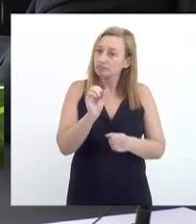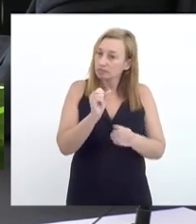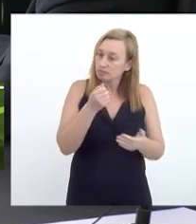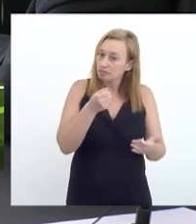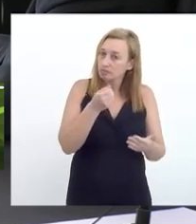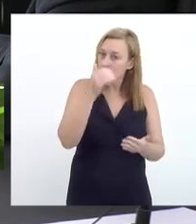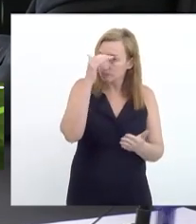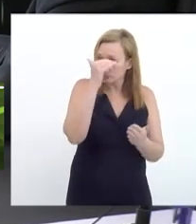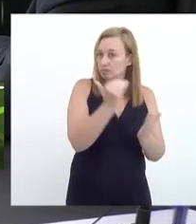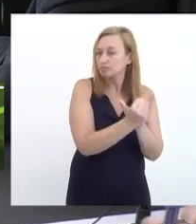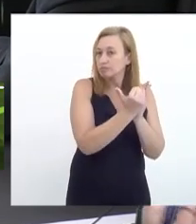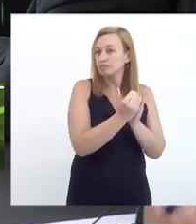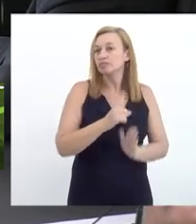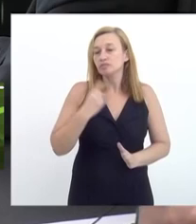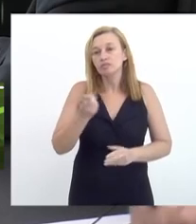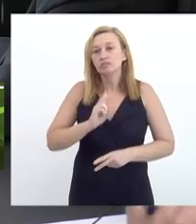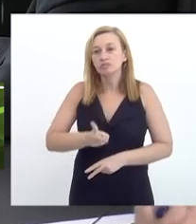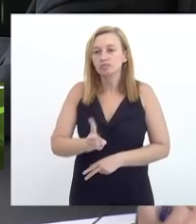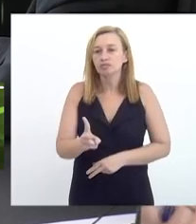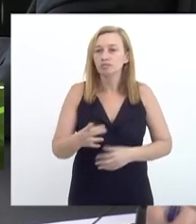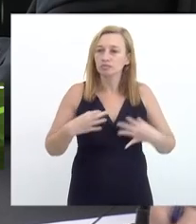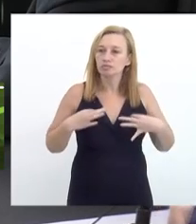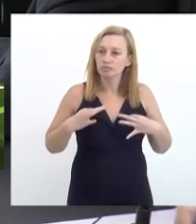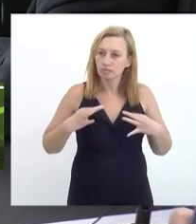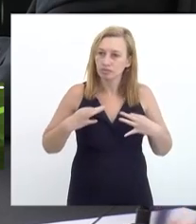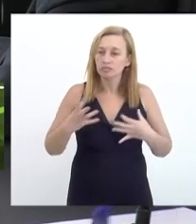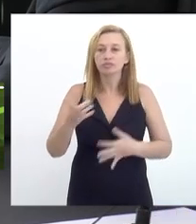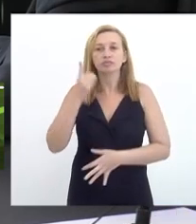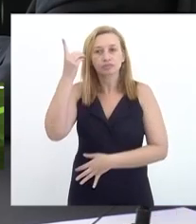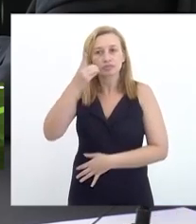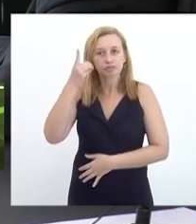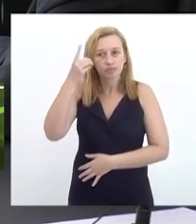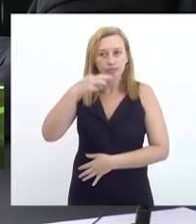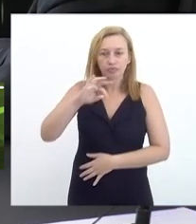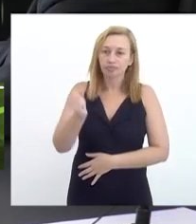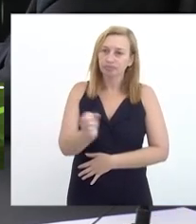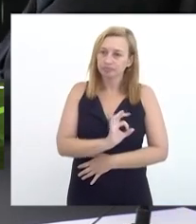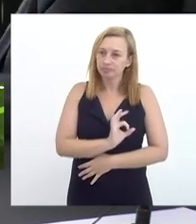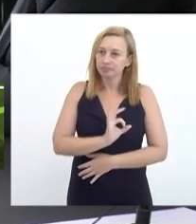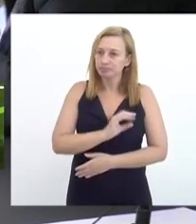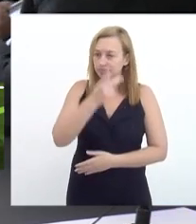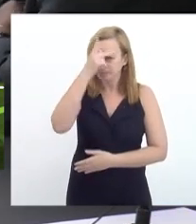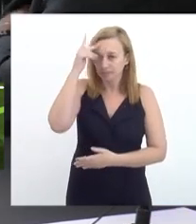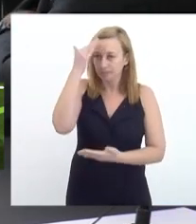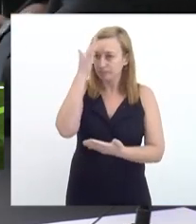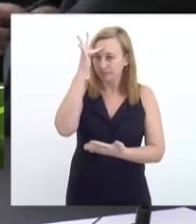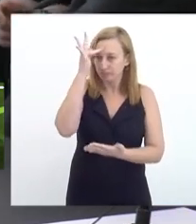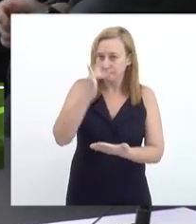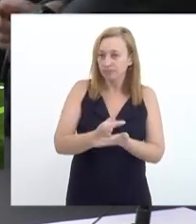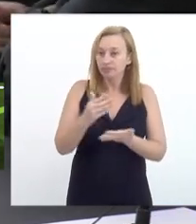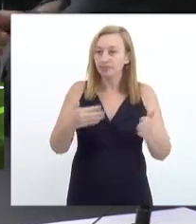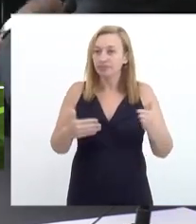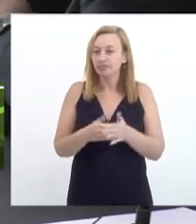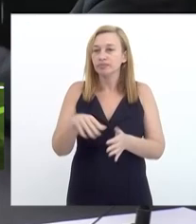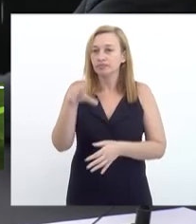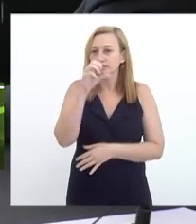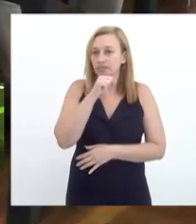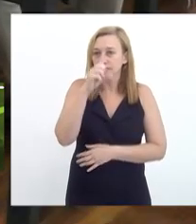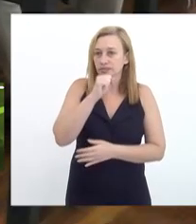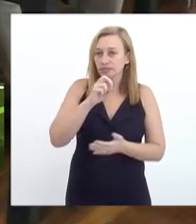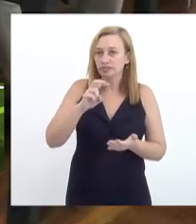E nós continuaremos A disposição Viu deputado Amado Nós somos pessoas De fé Até sábado De manhã Segundo